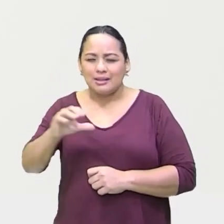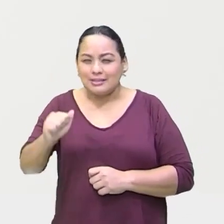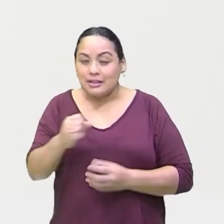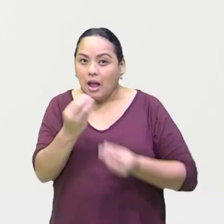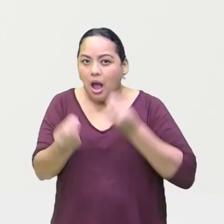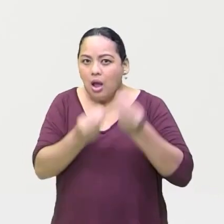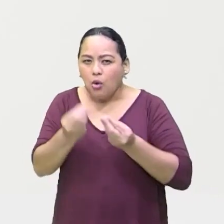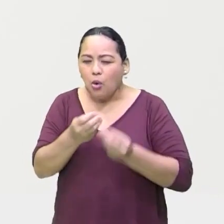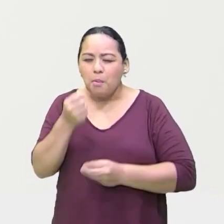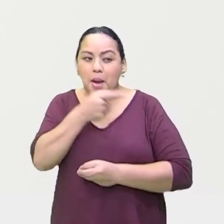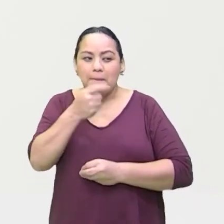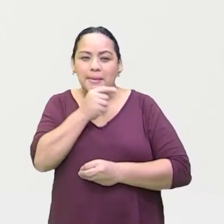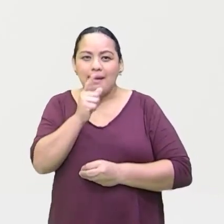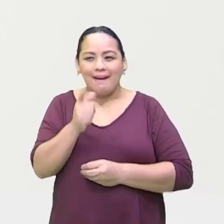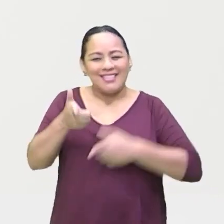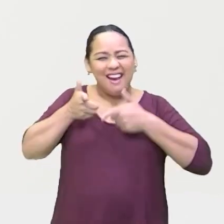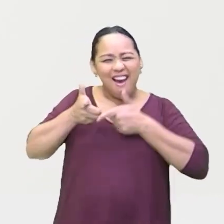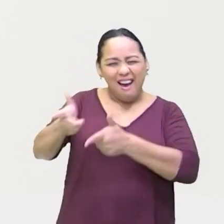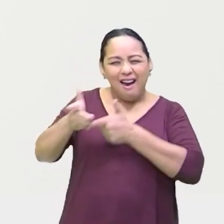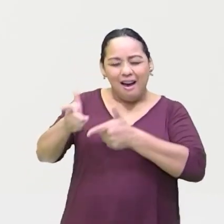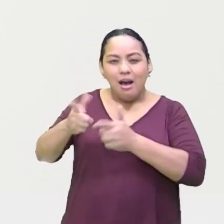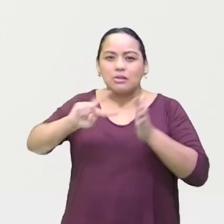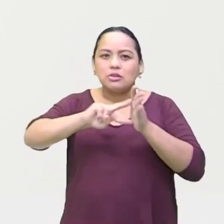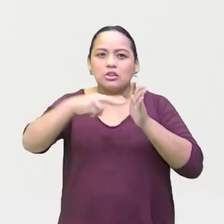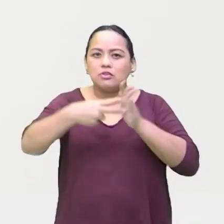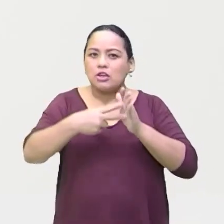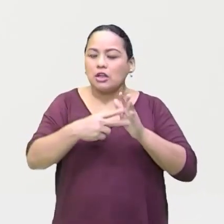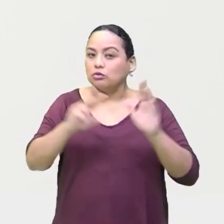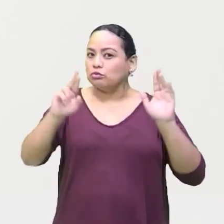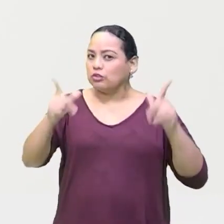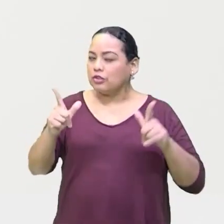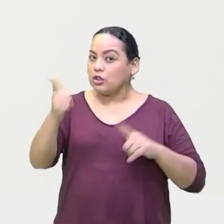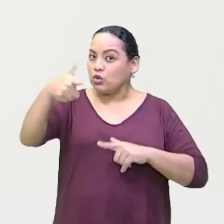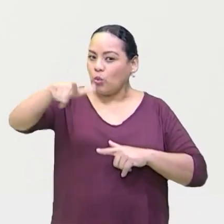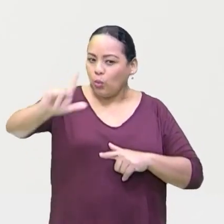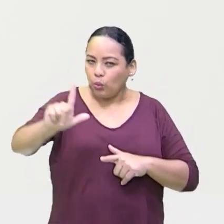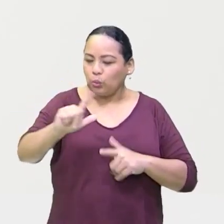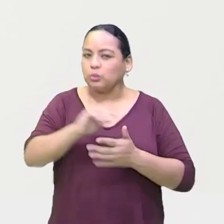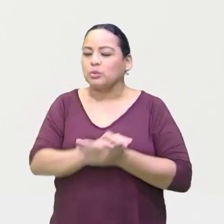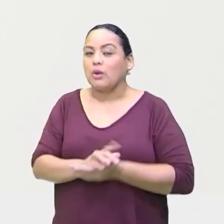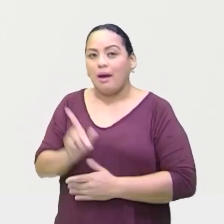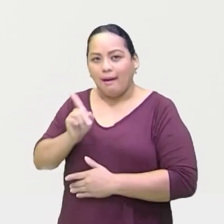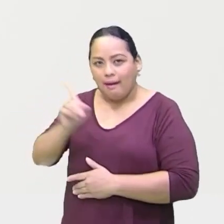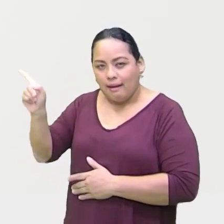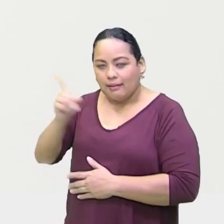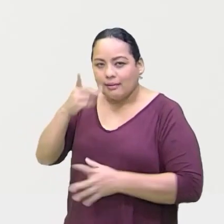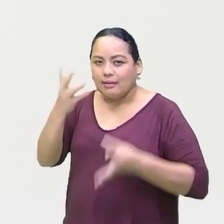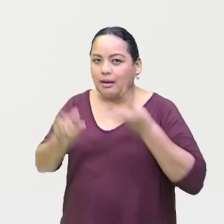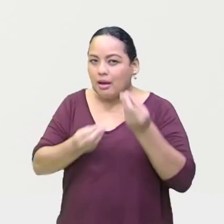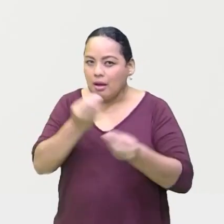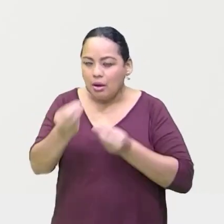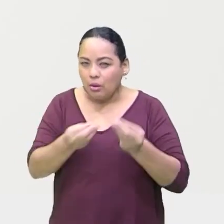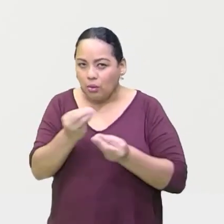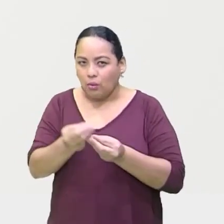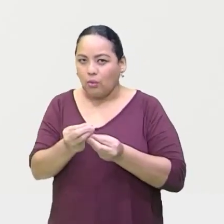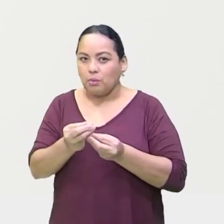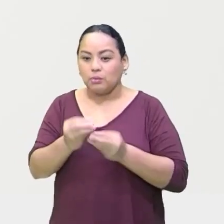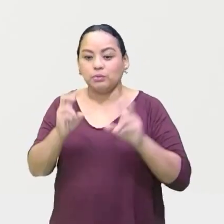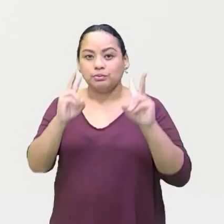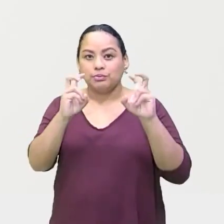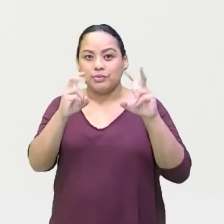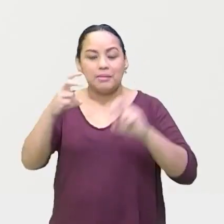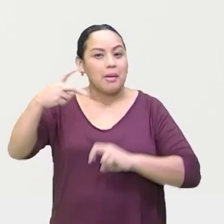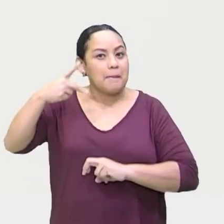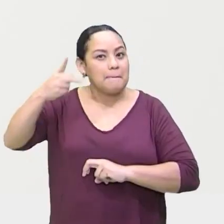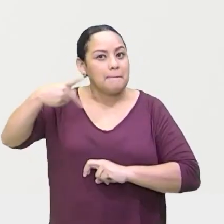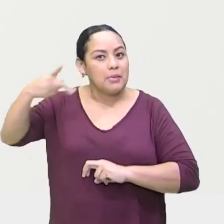piadinha, uma gracinha com outro sentido, correto? Neste caso aqui, ó, estão fazendo, ó, com a parte política. Vamos